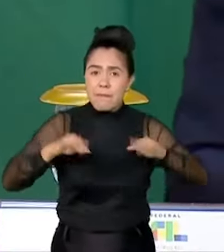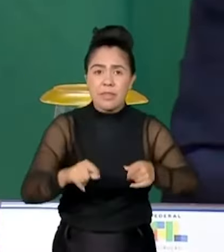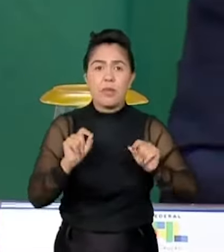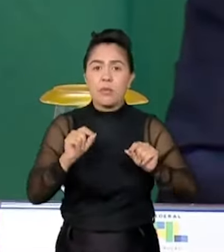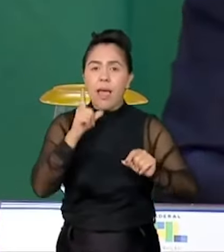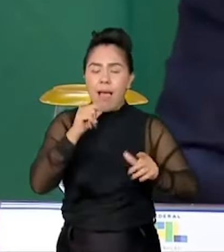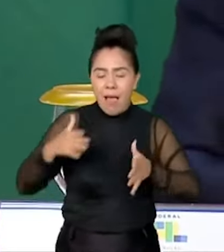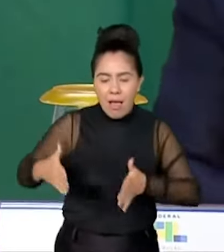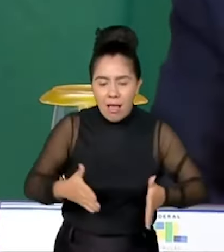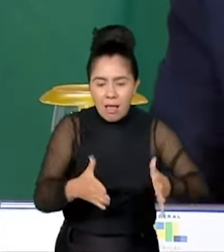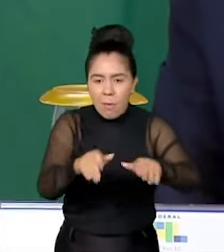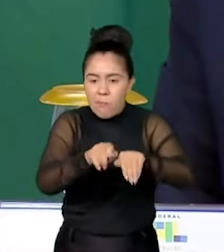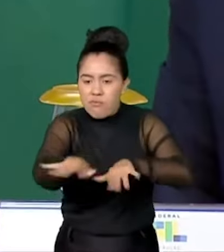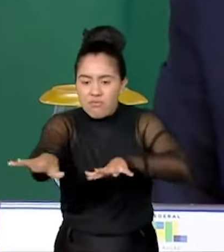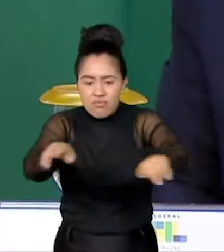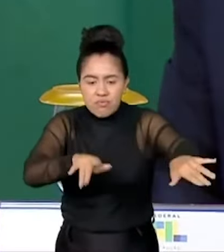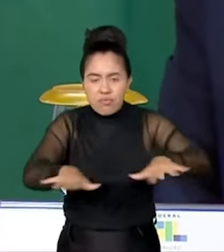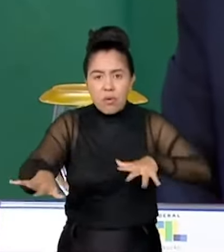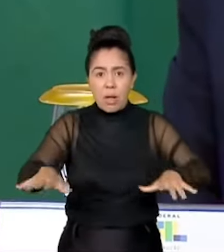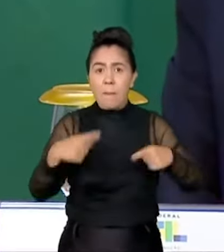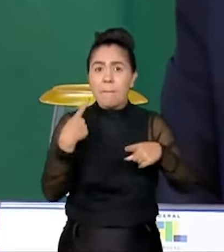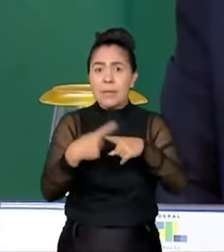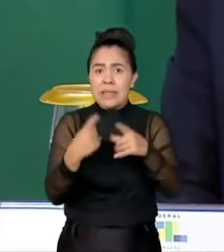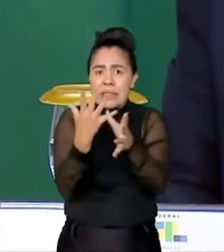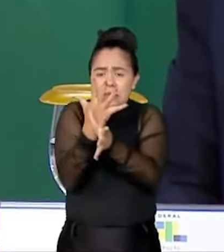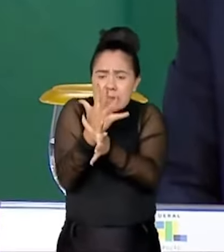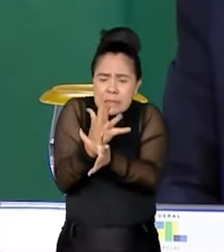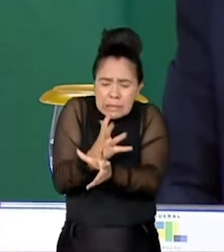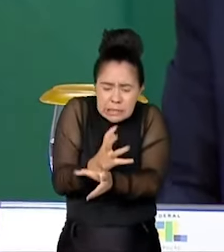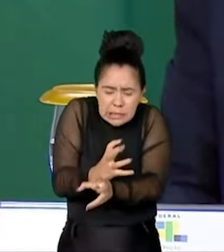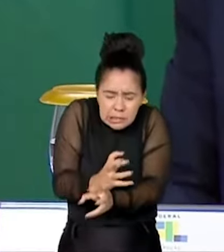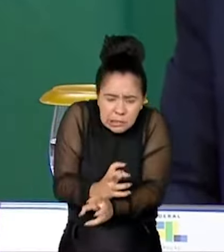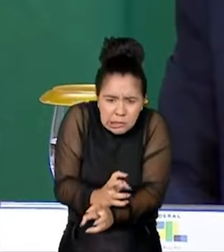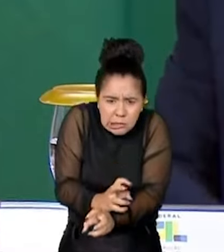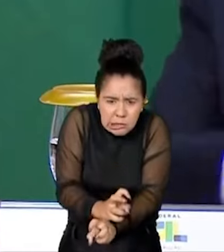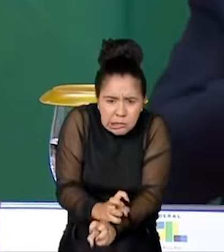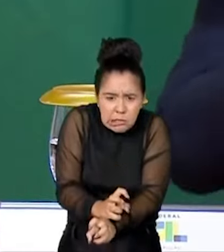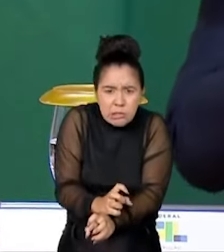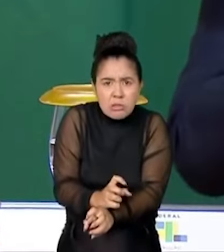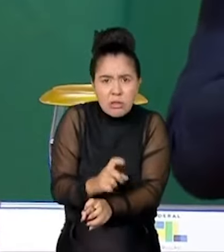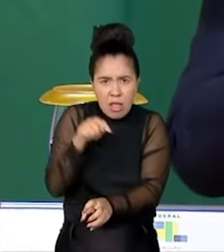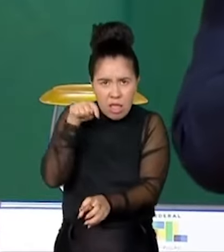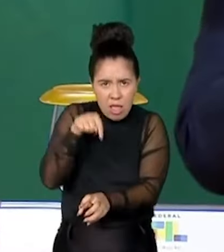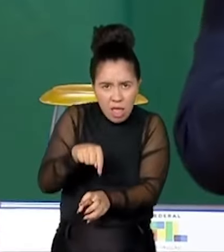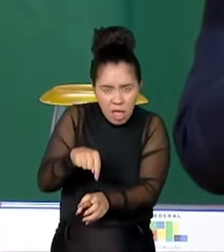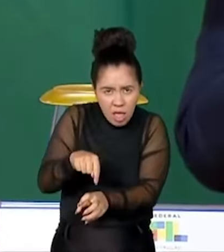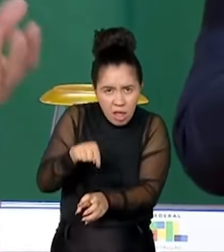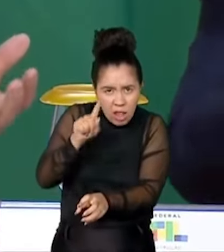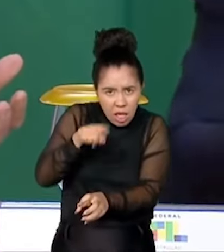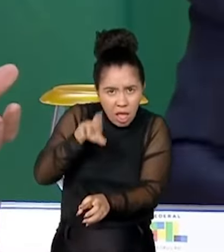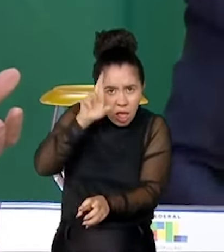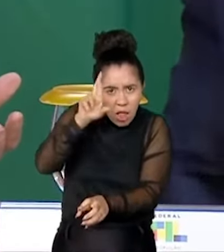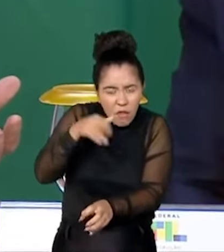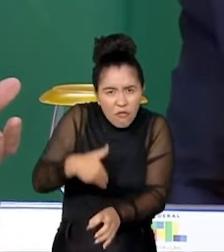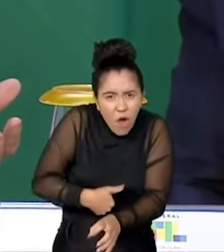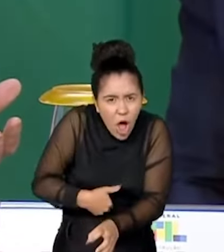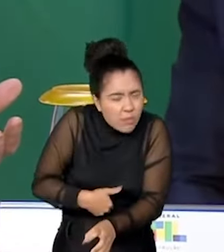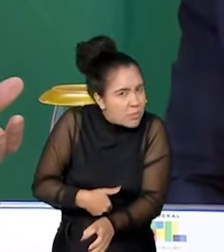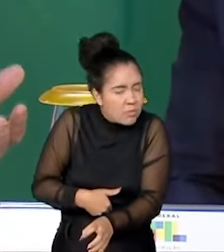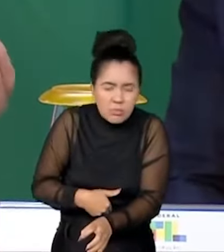a natureza, porque a seca, ela não é responsável pela fome, ela é um fenômeno da